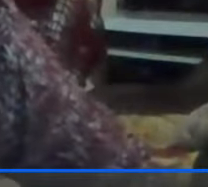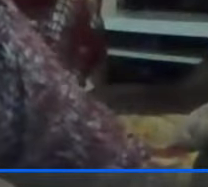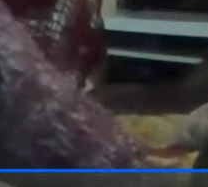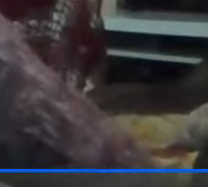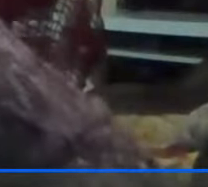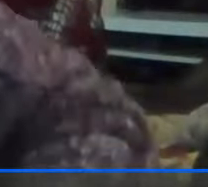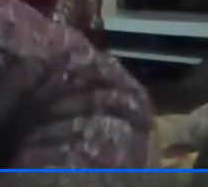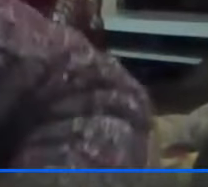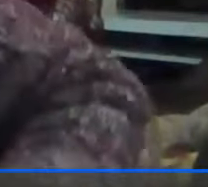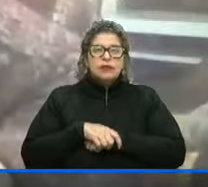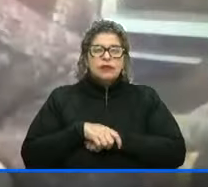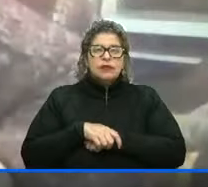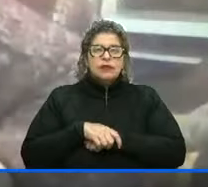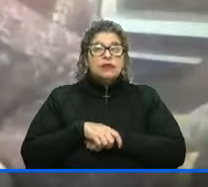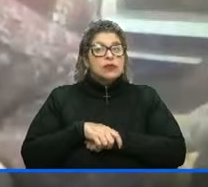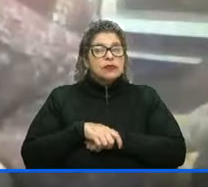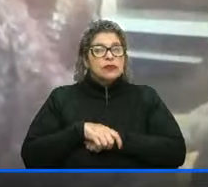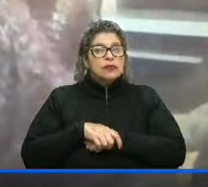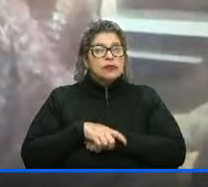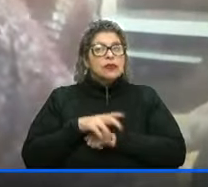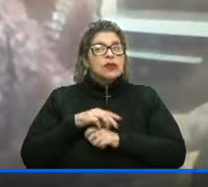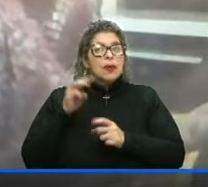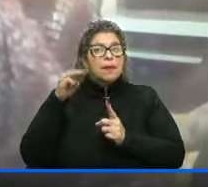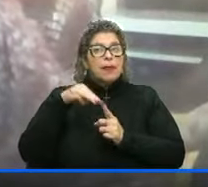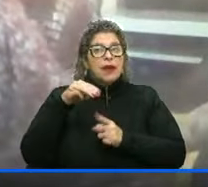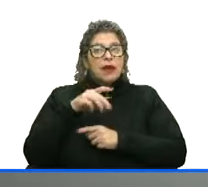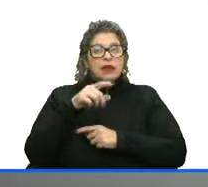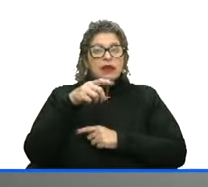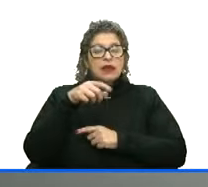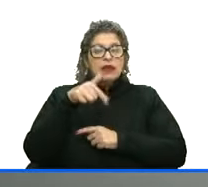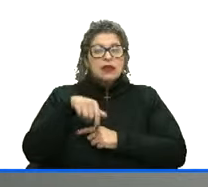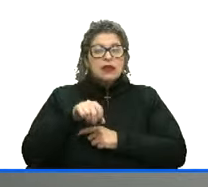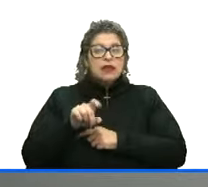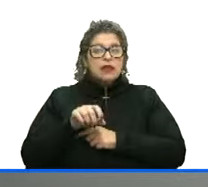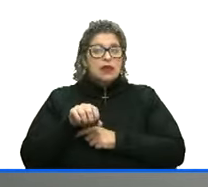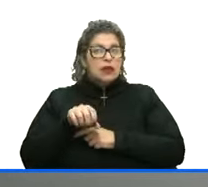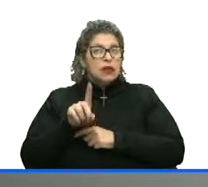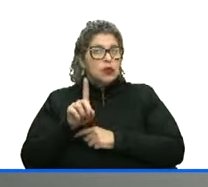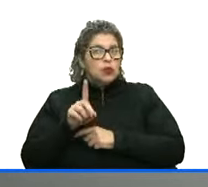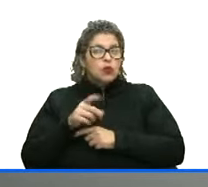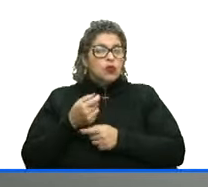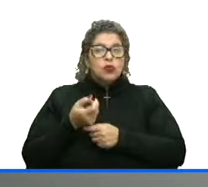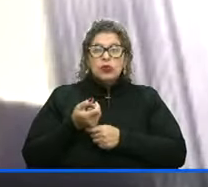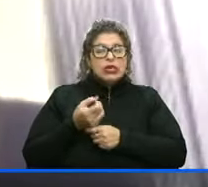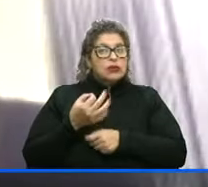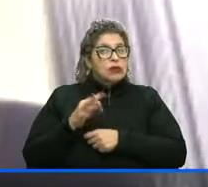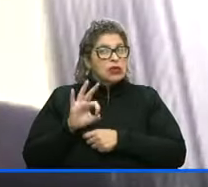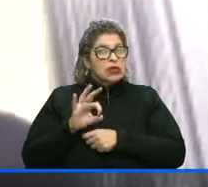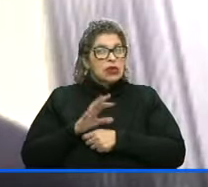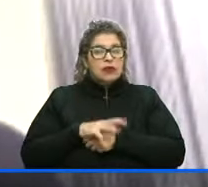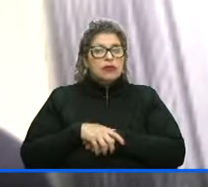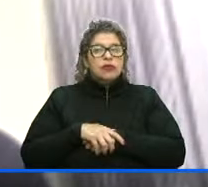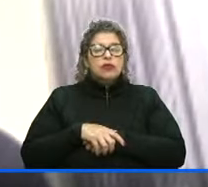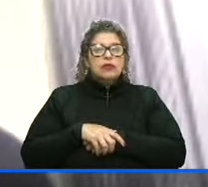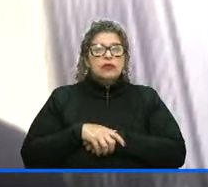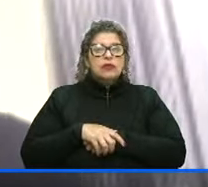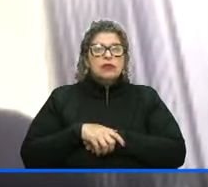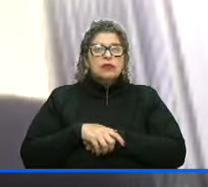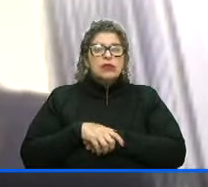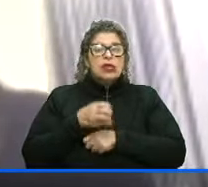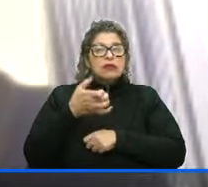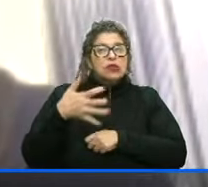professora Isabel, E Letícia. ela trouxe que a meta 71 que está irregular, eu vou verificar, não tenho essa informação, tá? Que ela